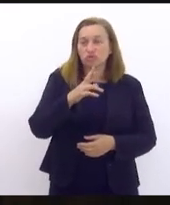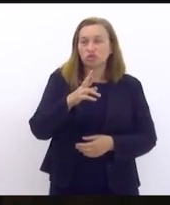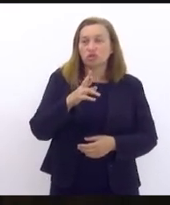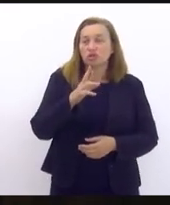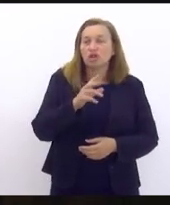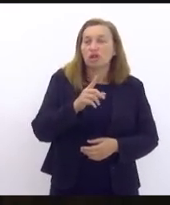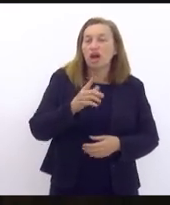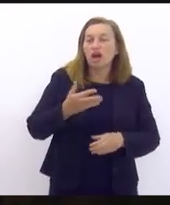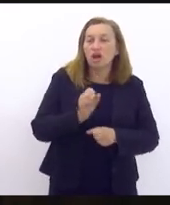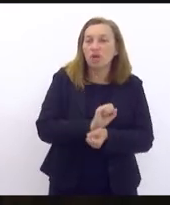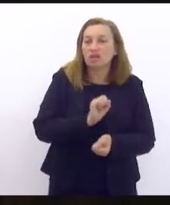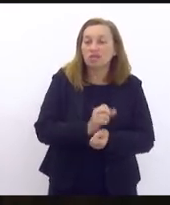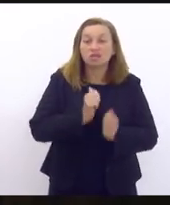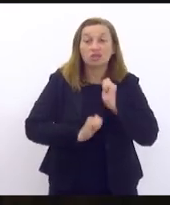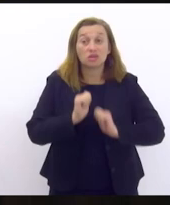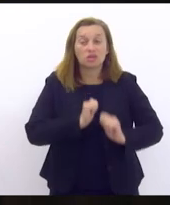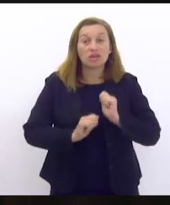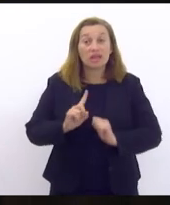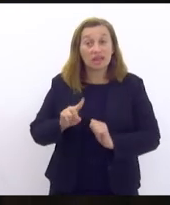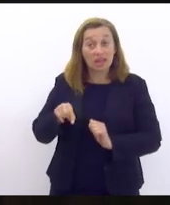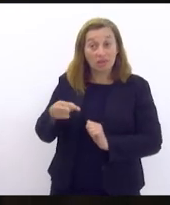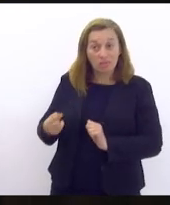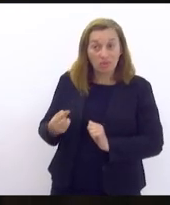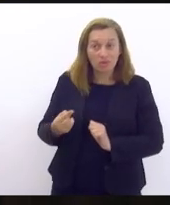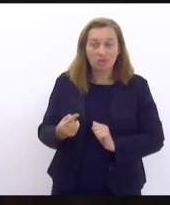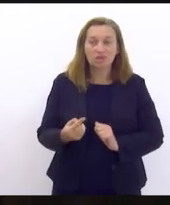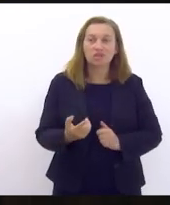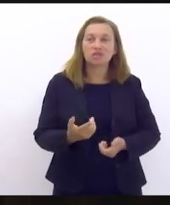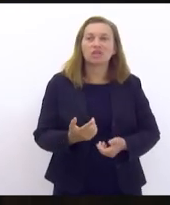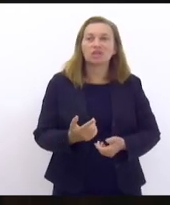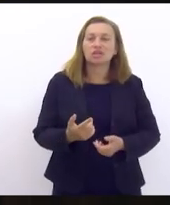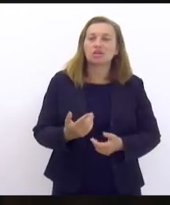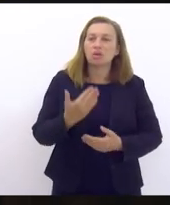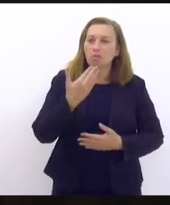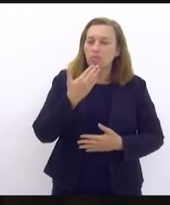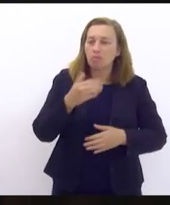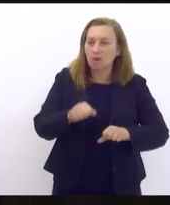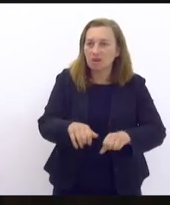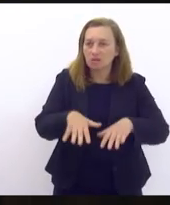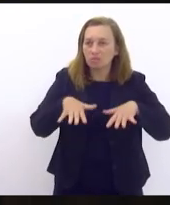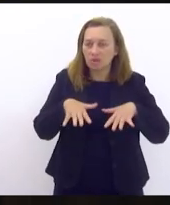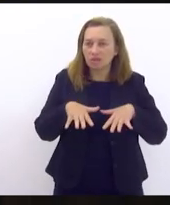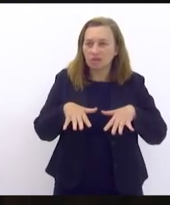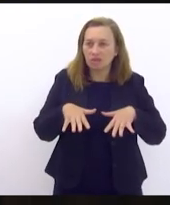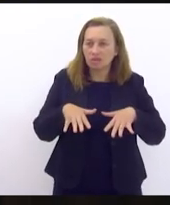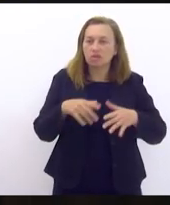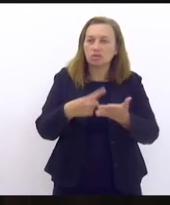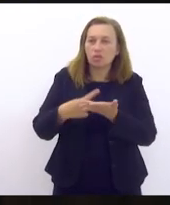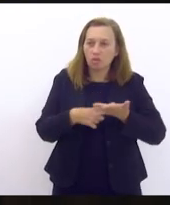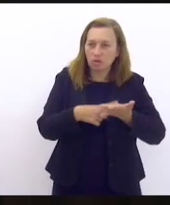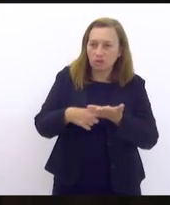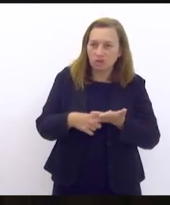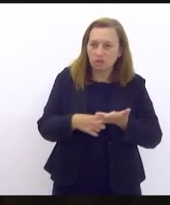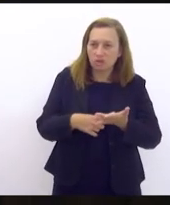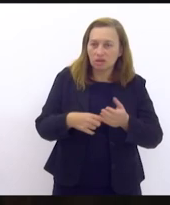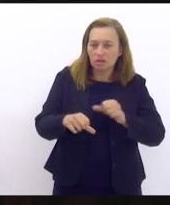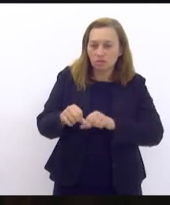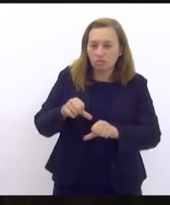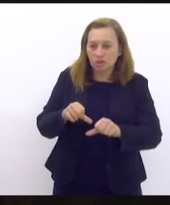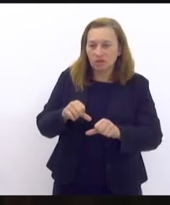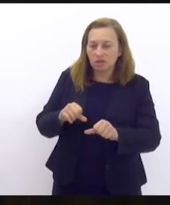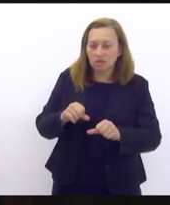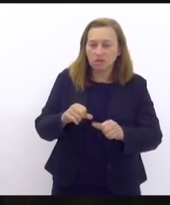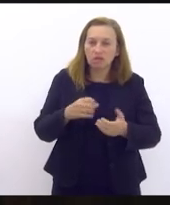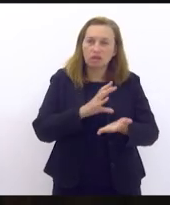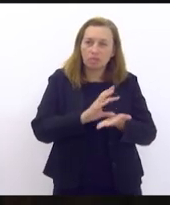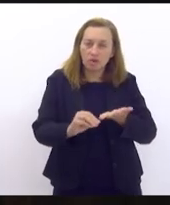vieram desde meio-dia. Mas depois você tem que arrumar aquele rango gostoso. Eu submeto ao plenário, se concordar, a gente faz uma inversão de pauta, porque eles estão aqui